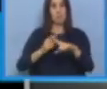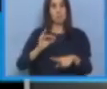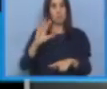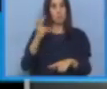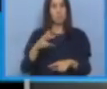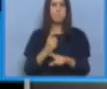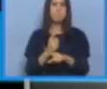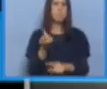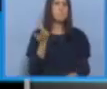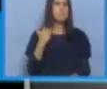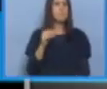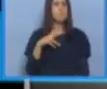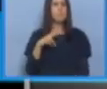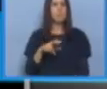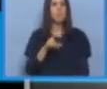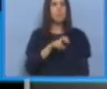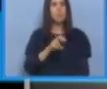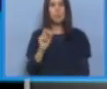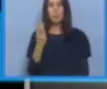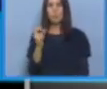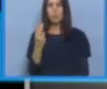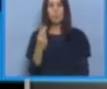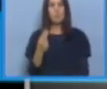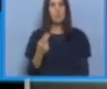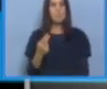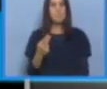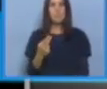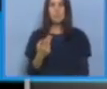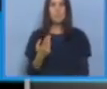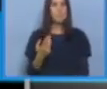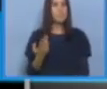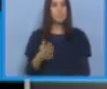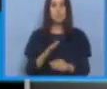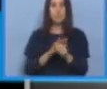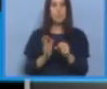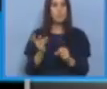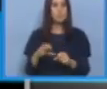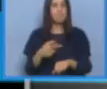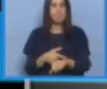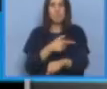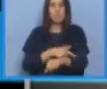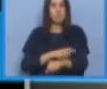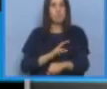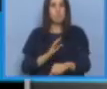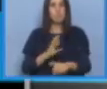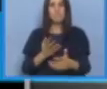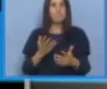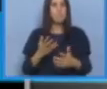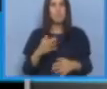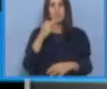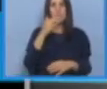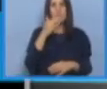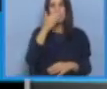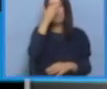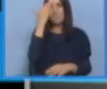que aconteceu o ano passado em Portugal, em junho e outubro. São situações extremas, muito difíceis